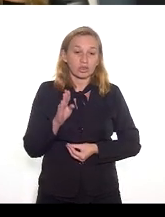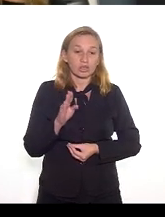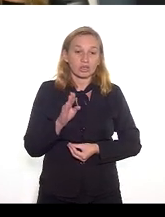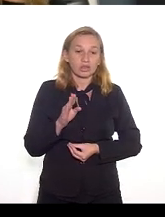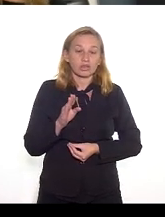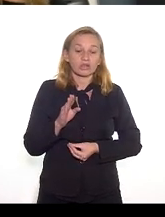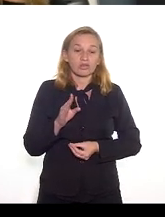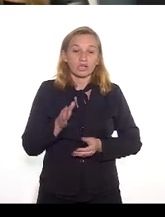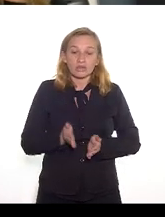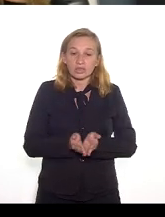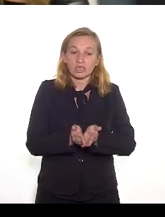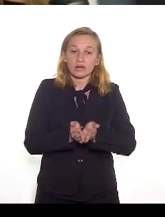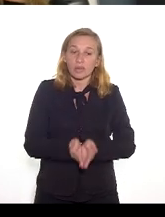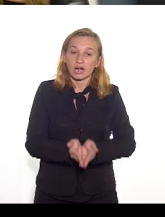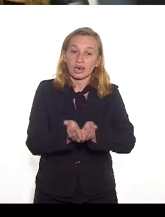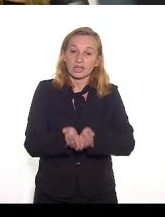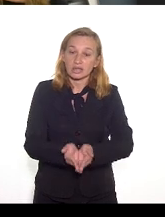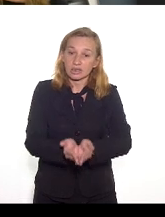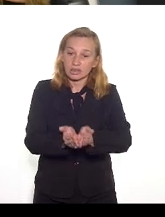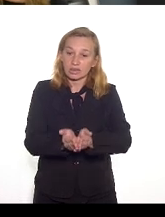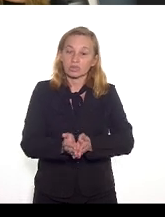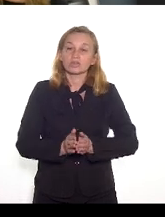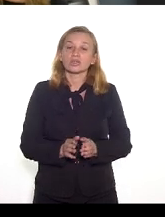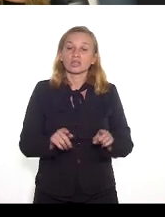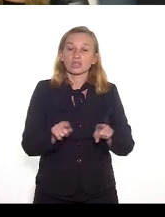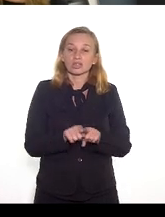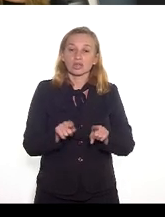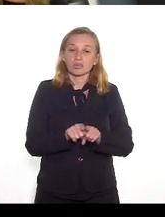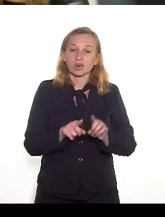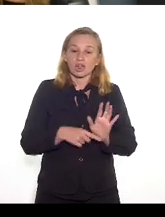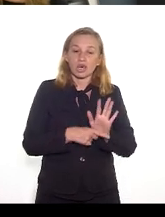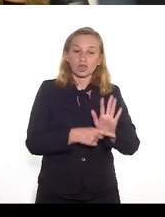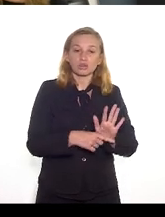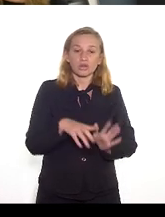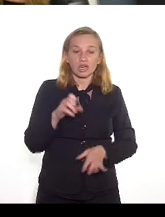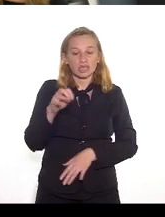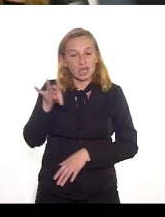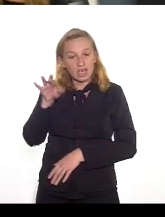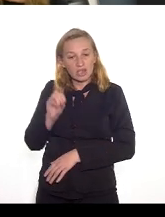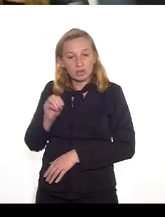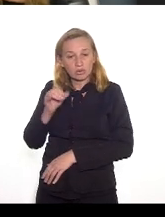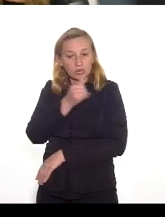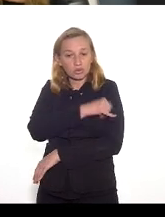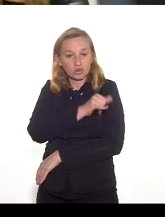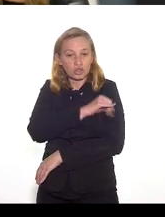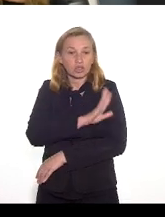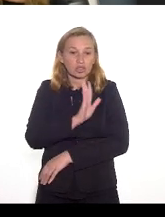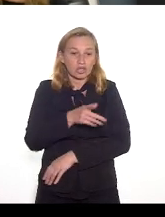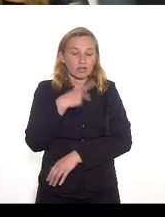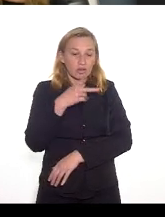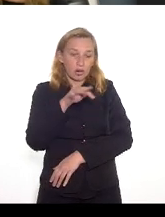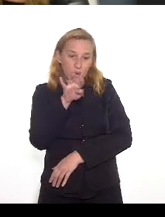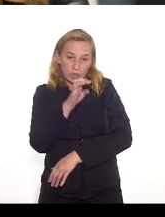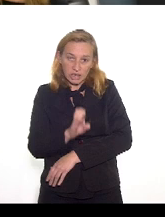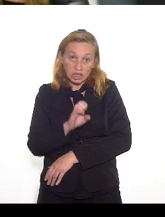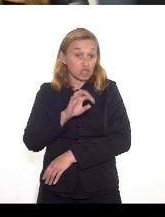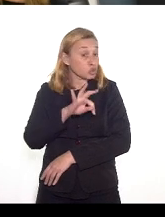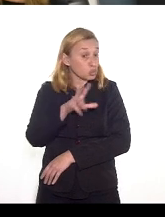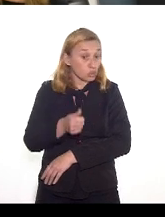das embarcações, tá? E a recuperação dos estaleiros aí do Rio de Janeiro. Também falou aí o almirante, né?